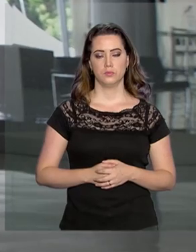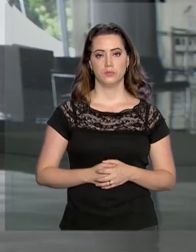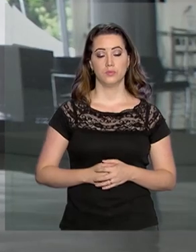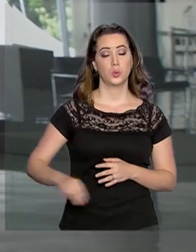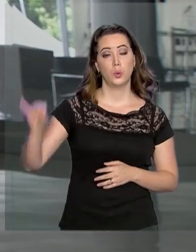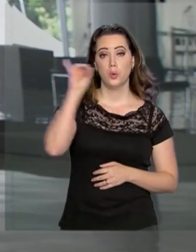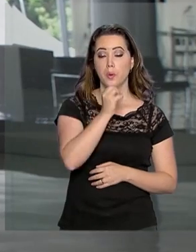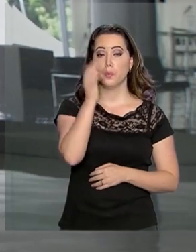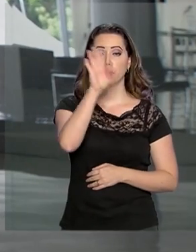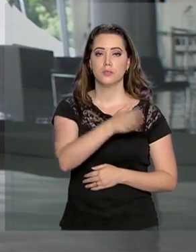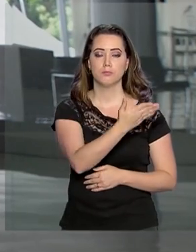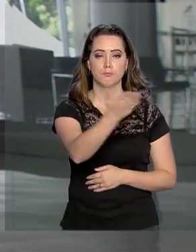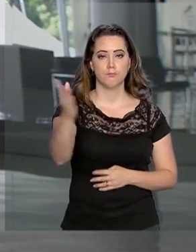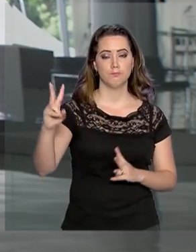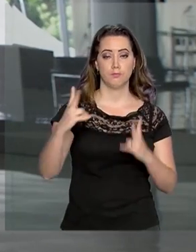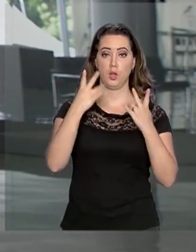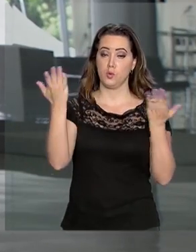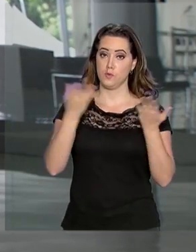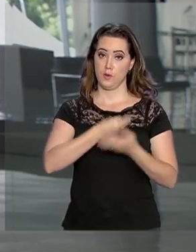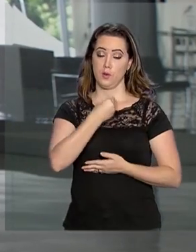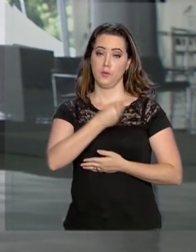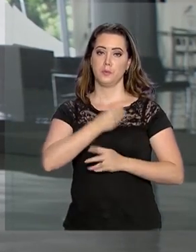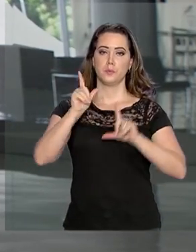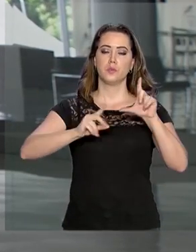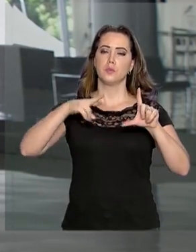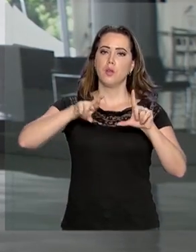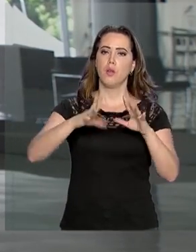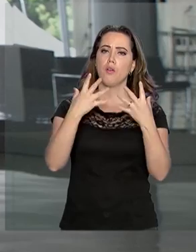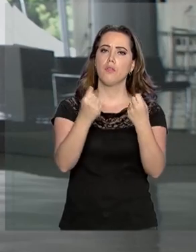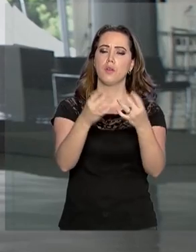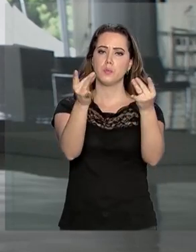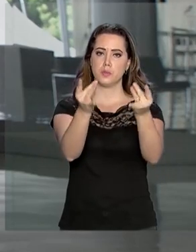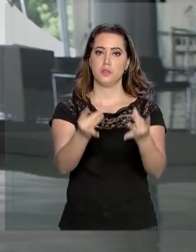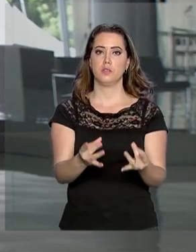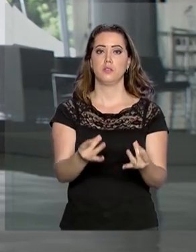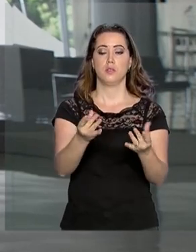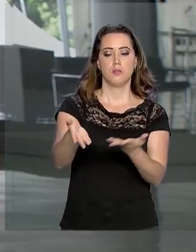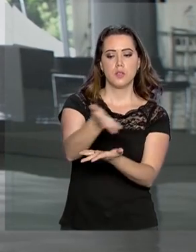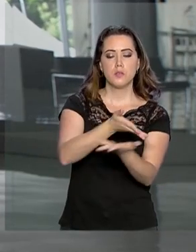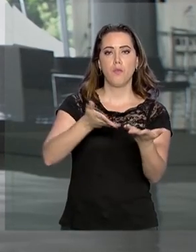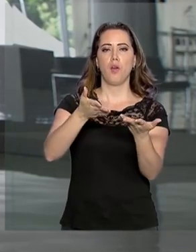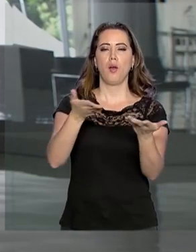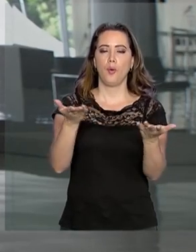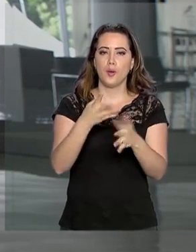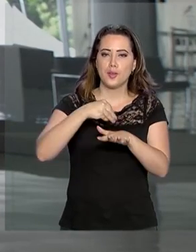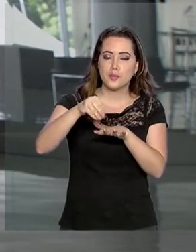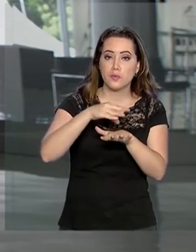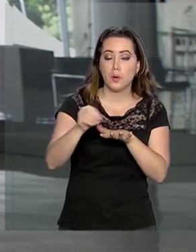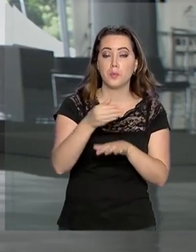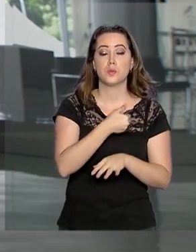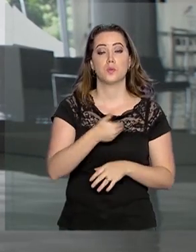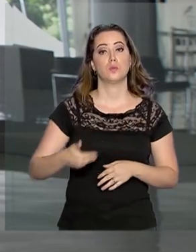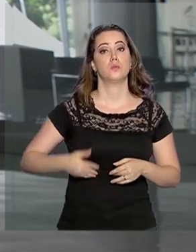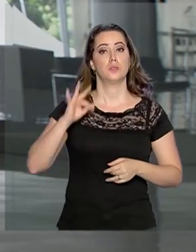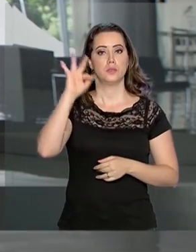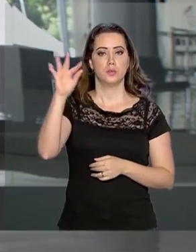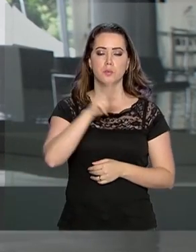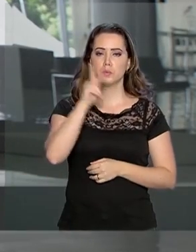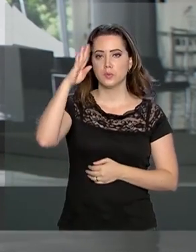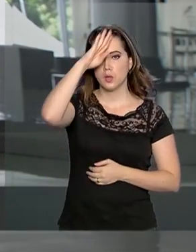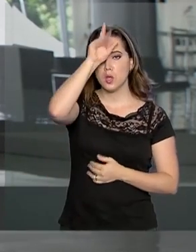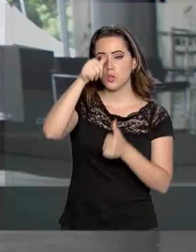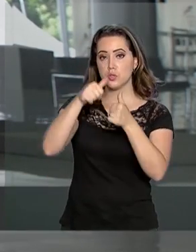Olá boa tarde para você que acompanha ao vivo a TVN BR vamos atualizar as informações do governo federal o presidente Jair